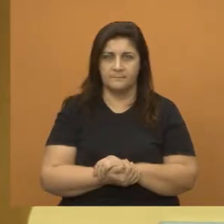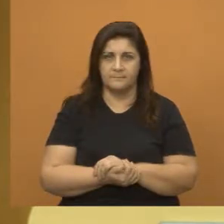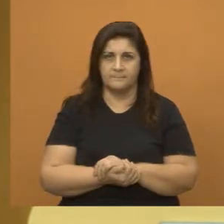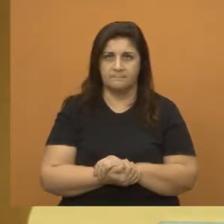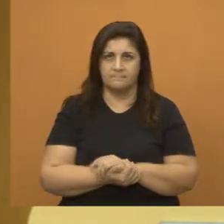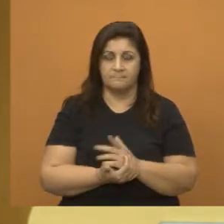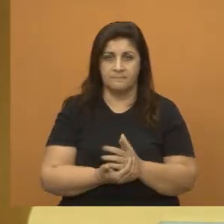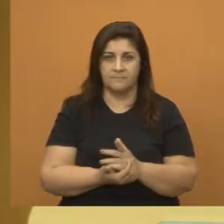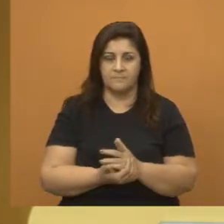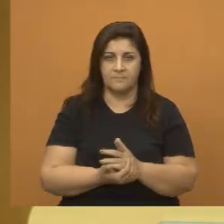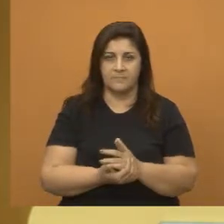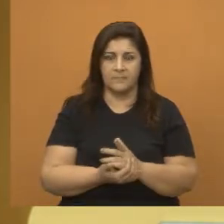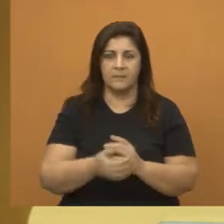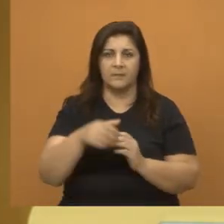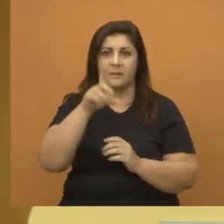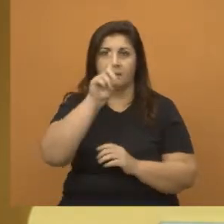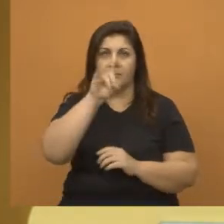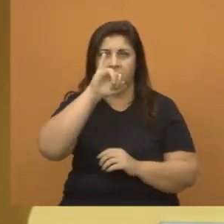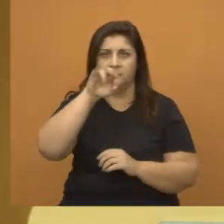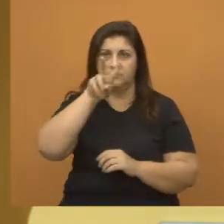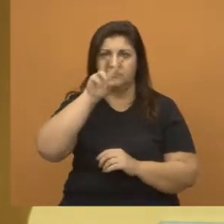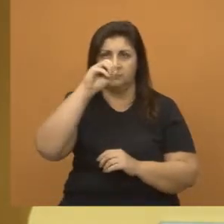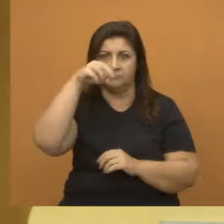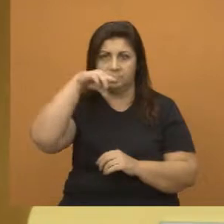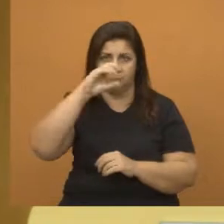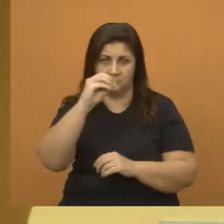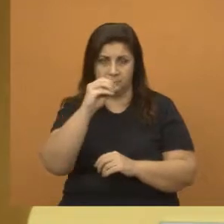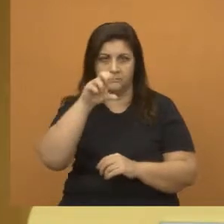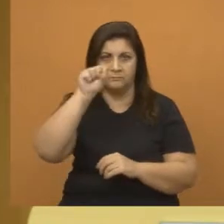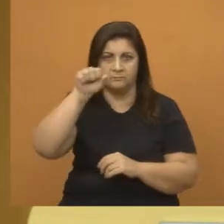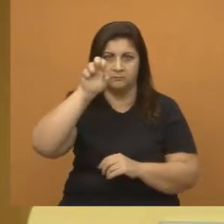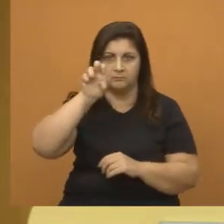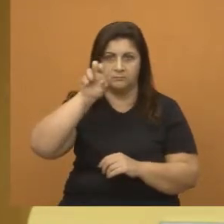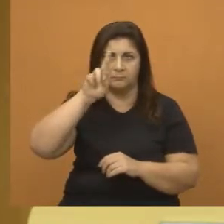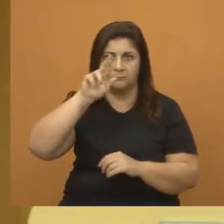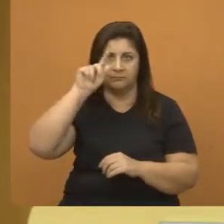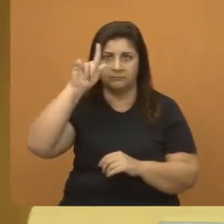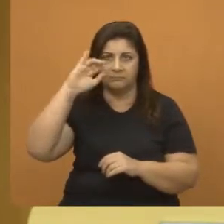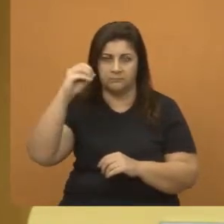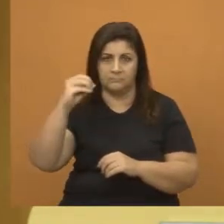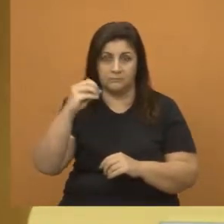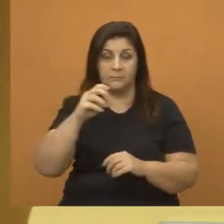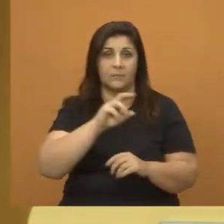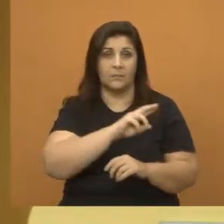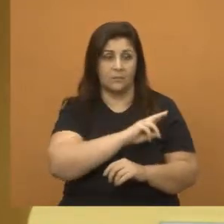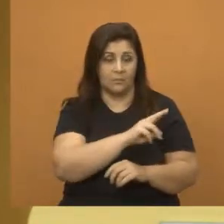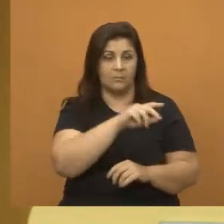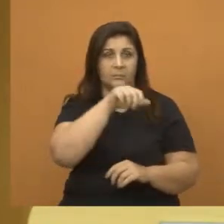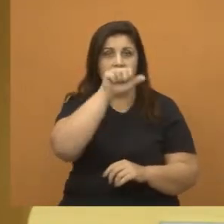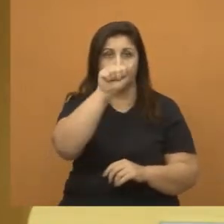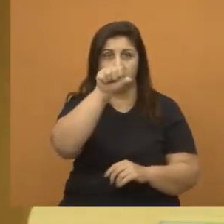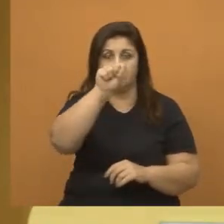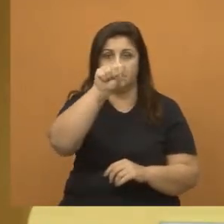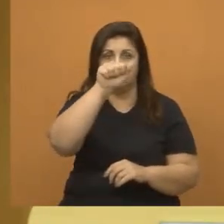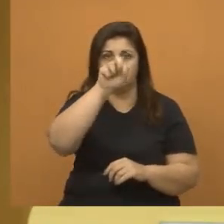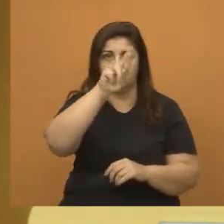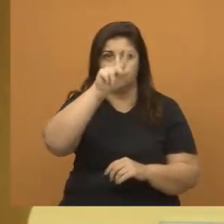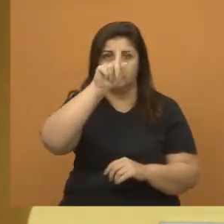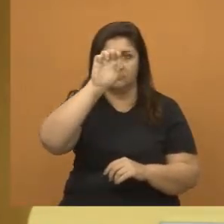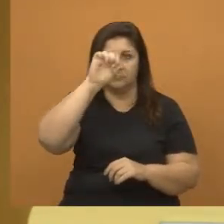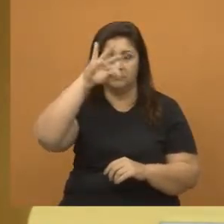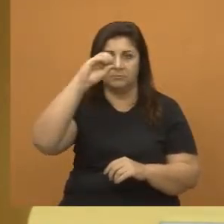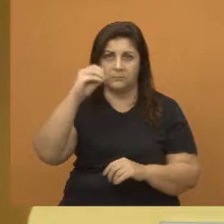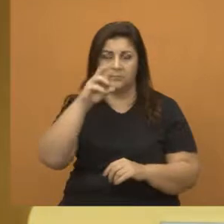divino sérgio rodrigues dos santos é o sargento rodrigues é 1º sargento do exército brasileiro